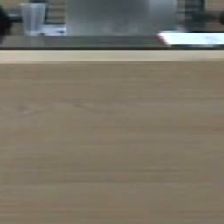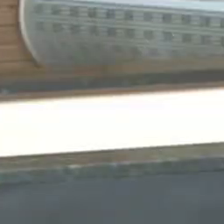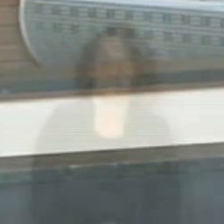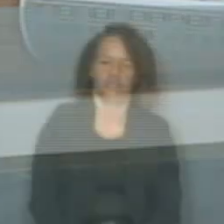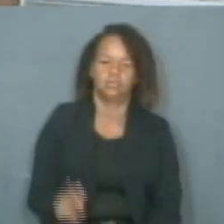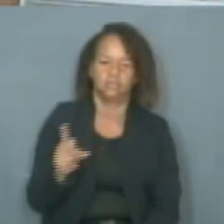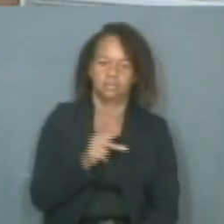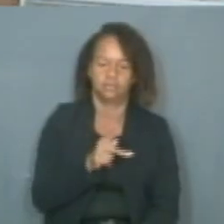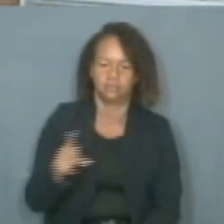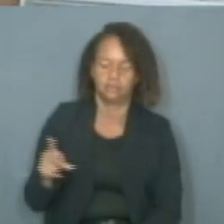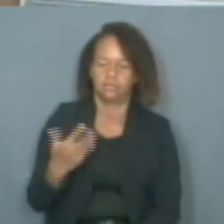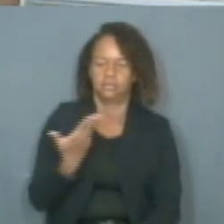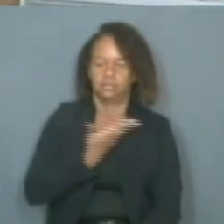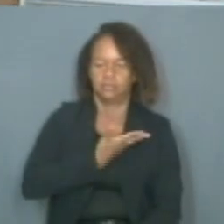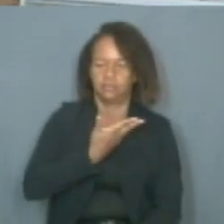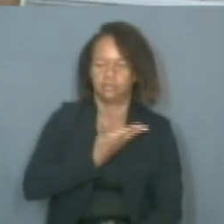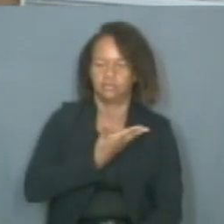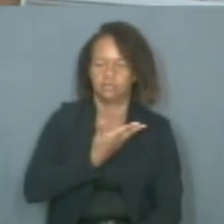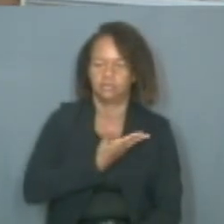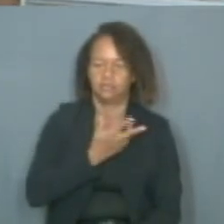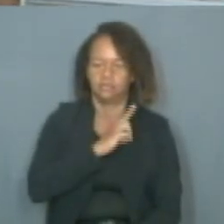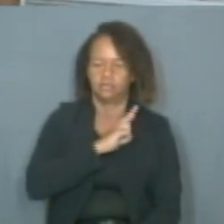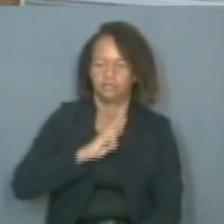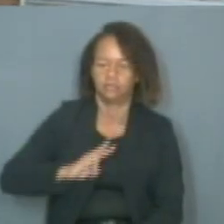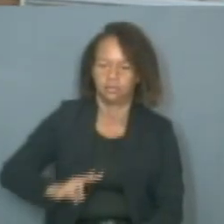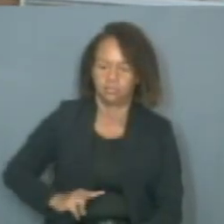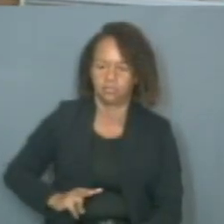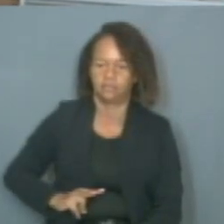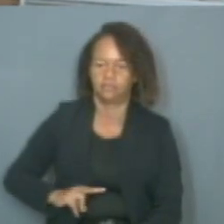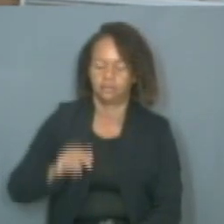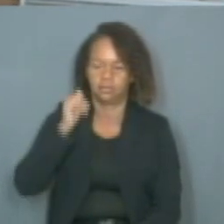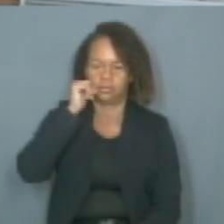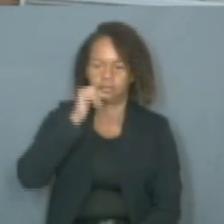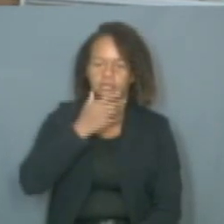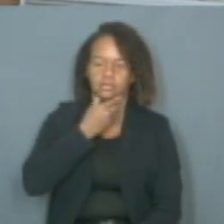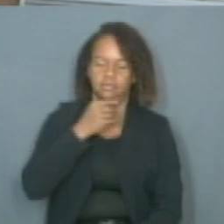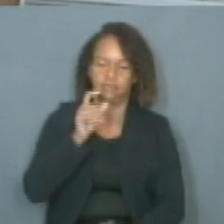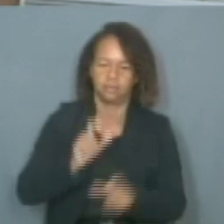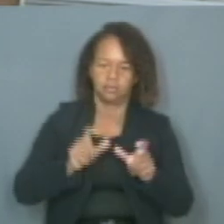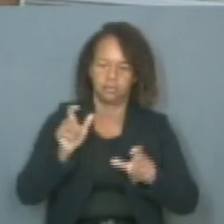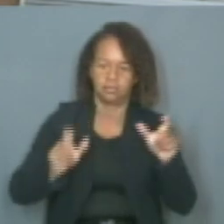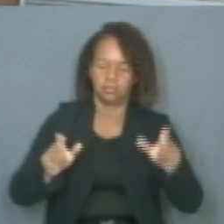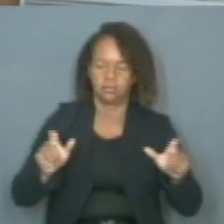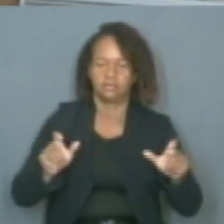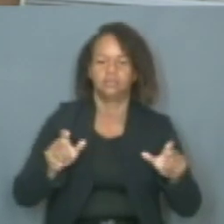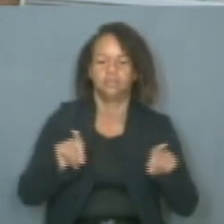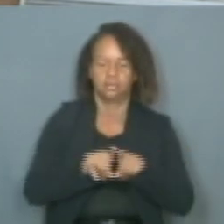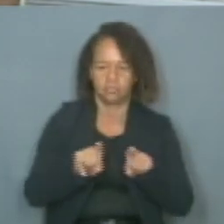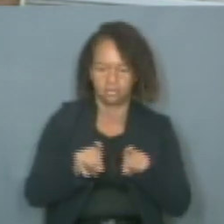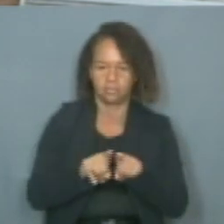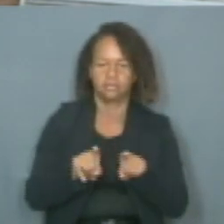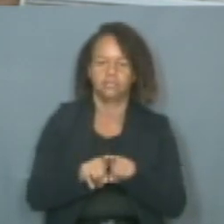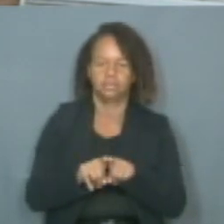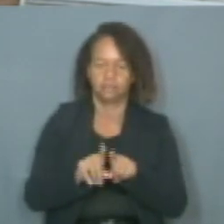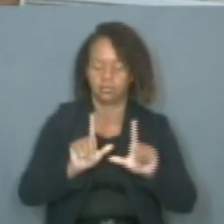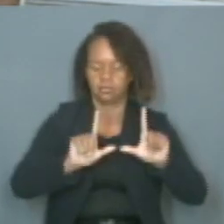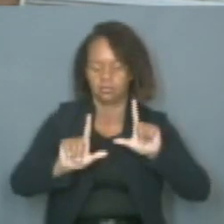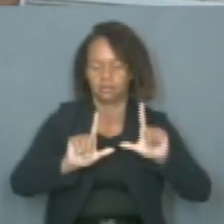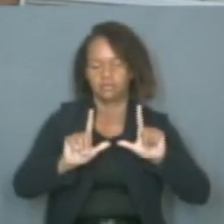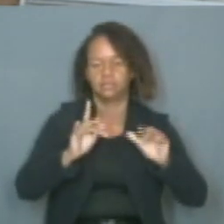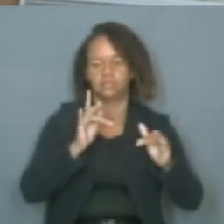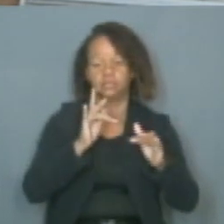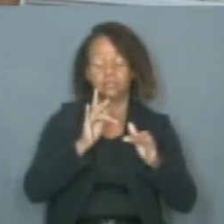Senhor presidente, colegas, vereadores, vereadoras, público presente que nos acompanha pela